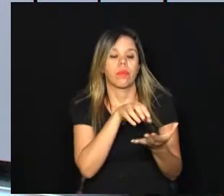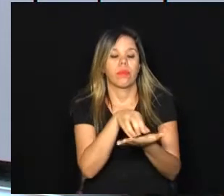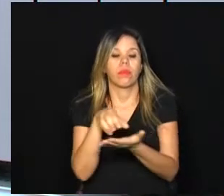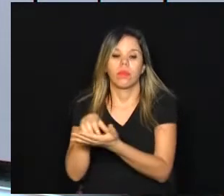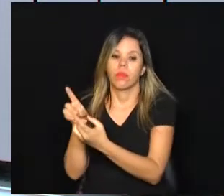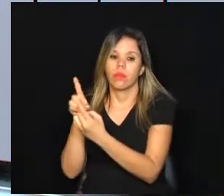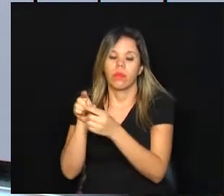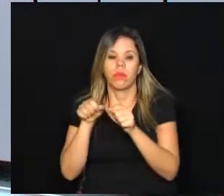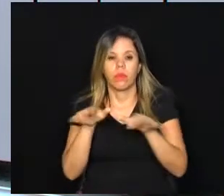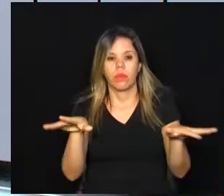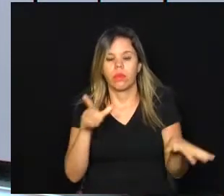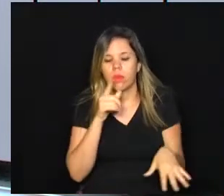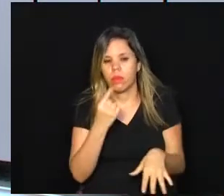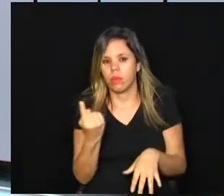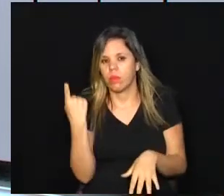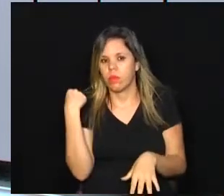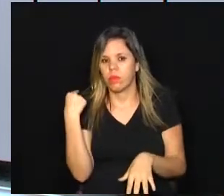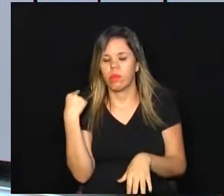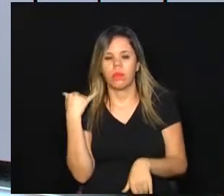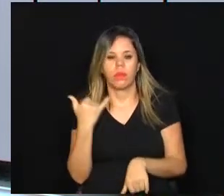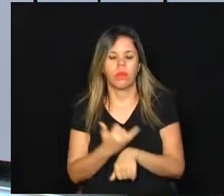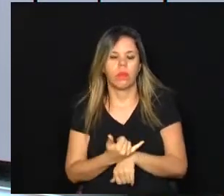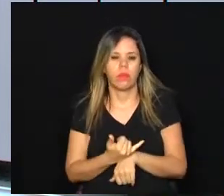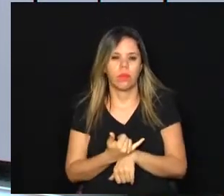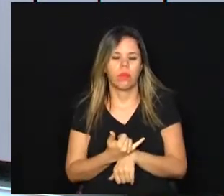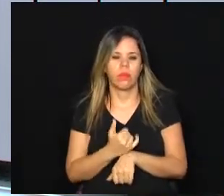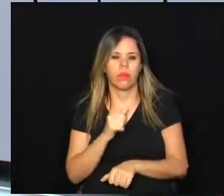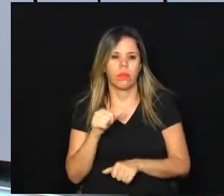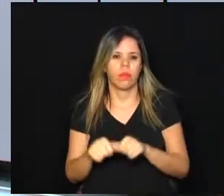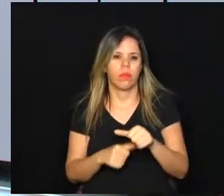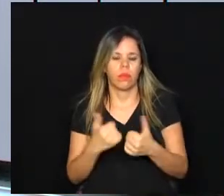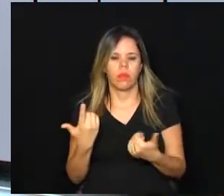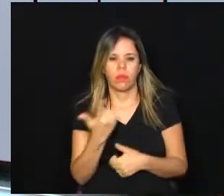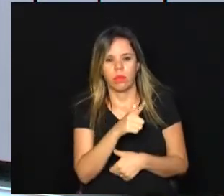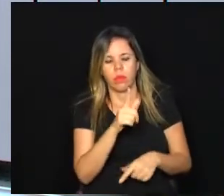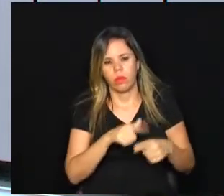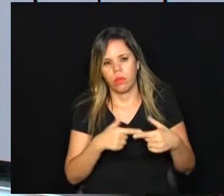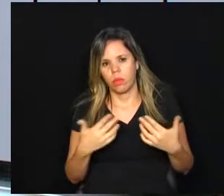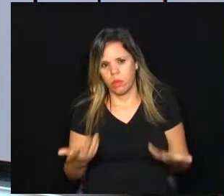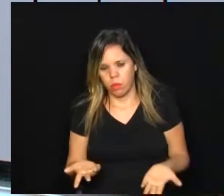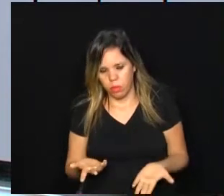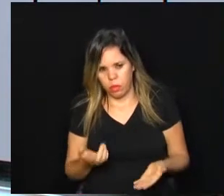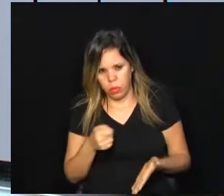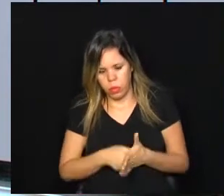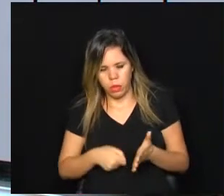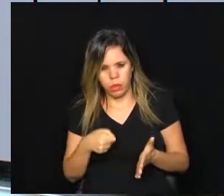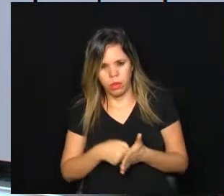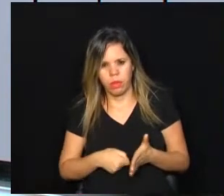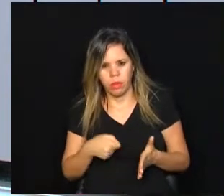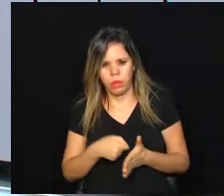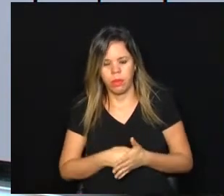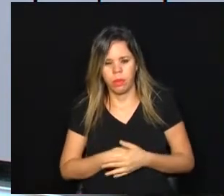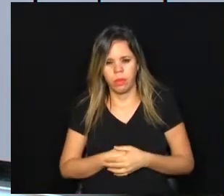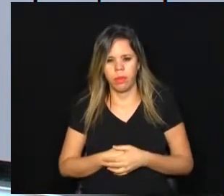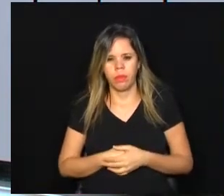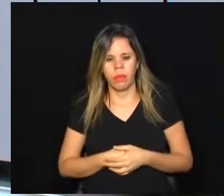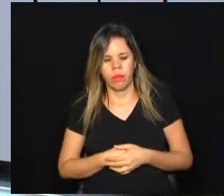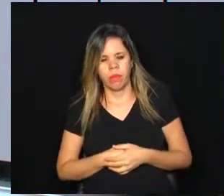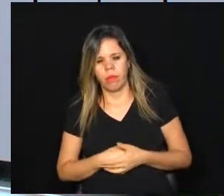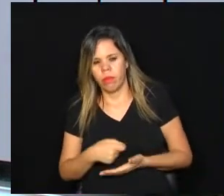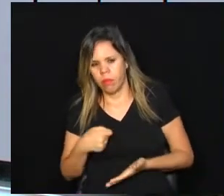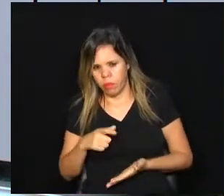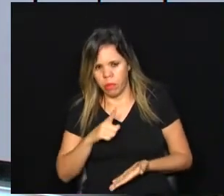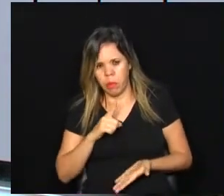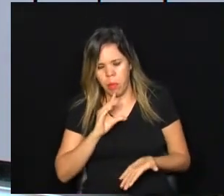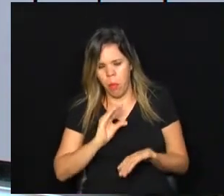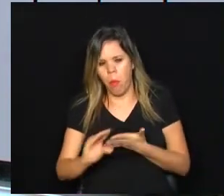água, antes era ferro fundido, agora por um outro material que é mais resistente e tal, exige